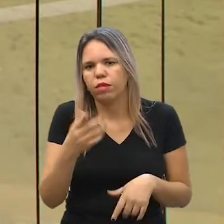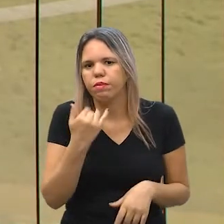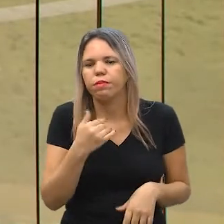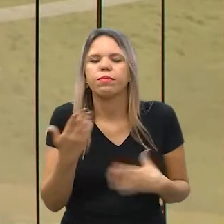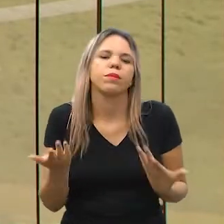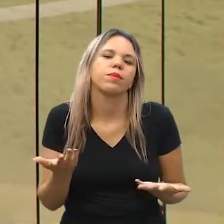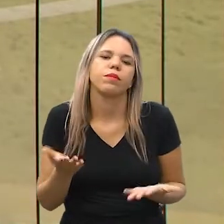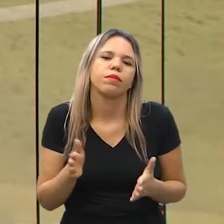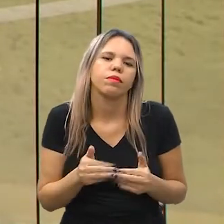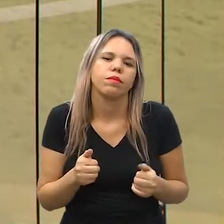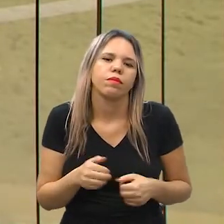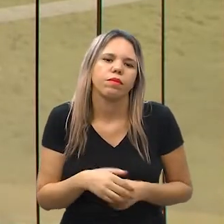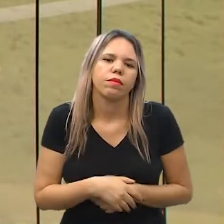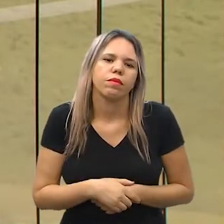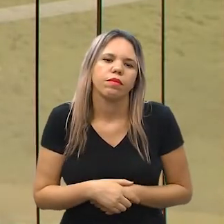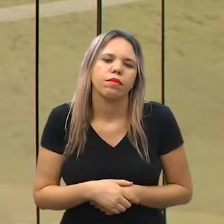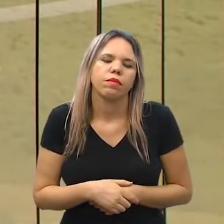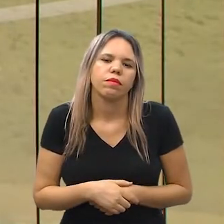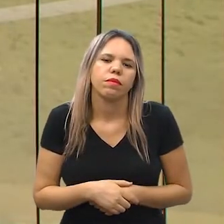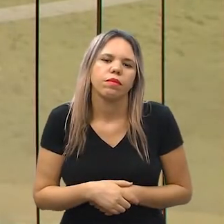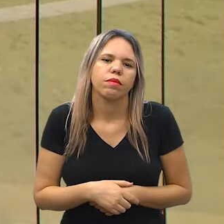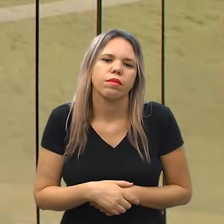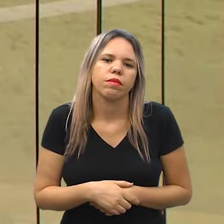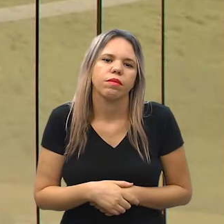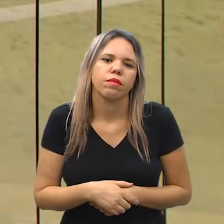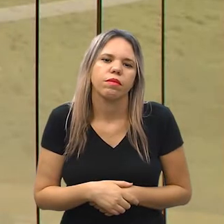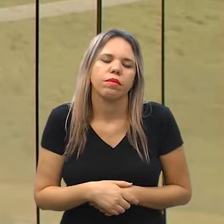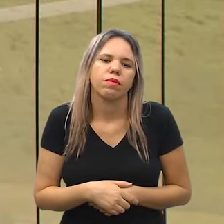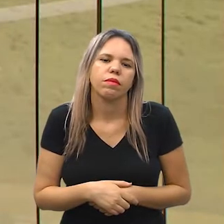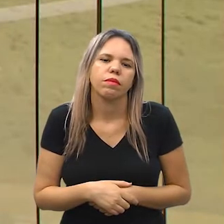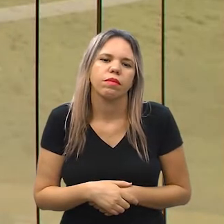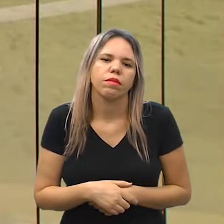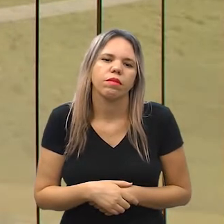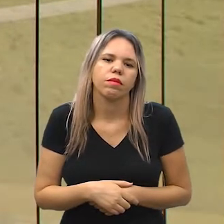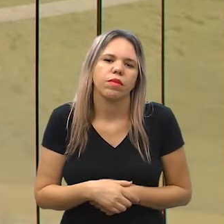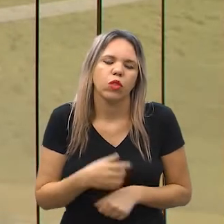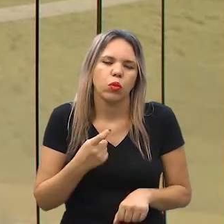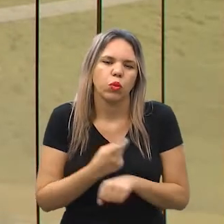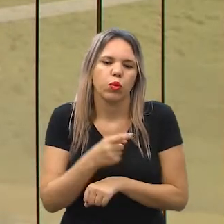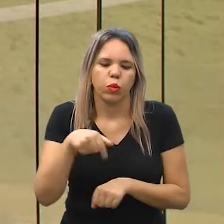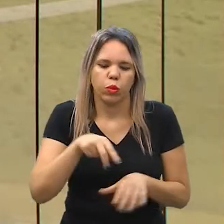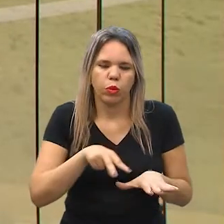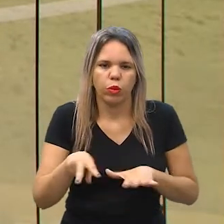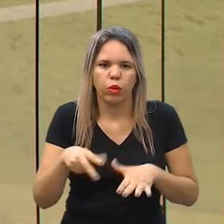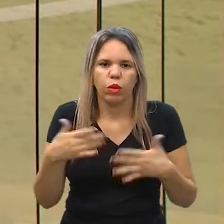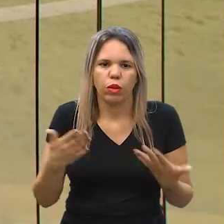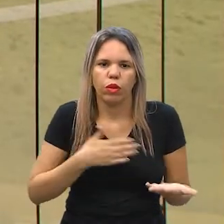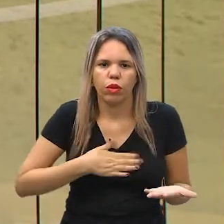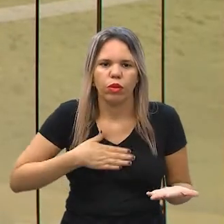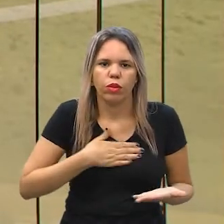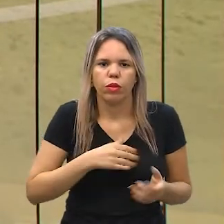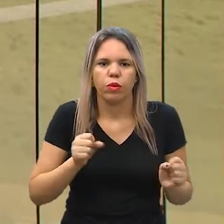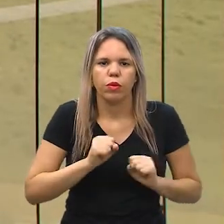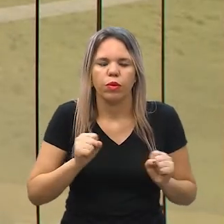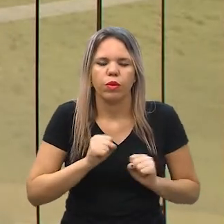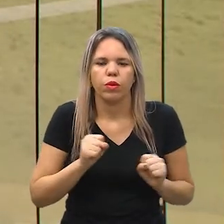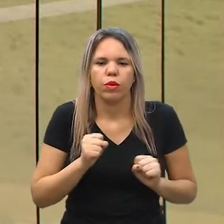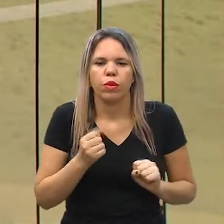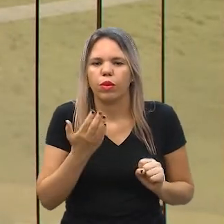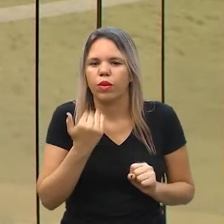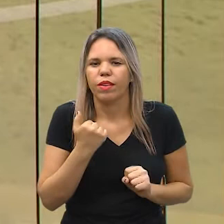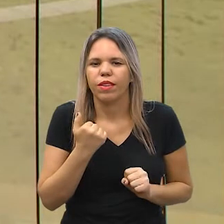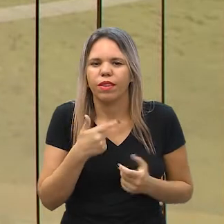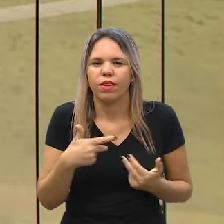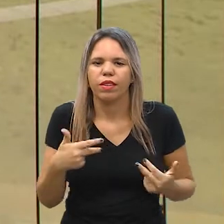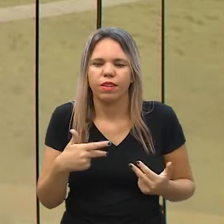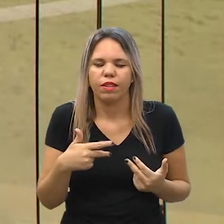para você. O que você vai pedir para ele? Puxa vida, eu descobri essa semana o quanto que eu sou apaixonado, mas tem uma